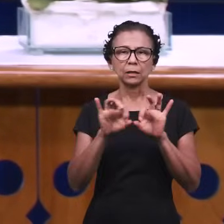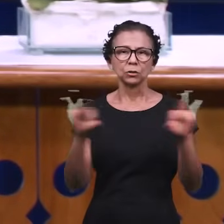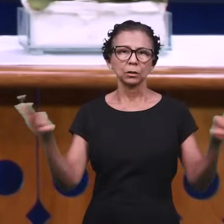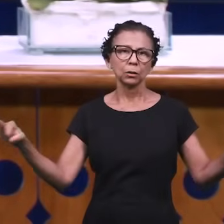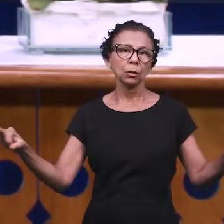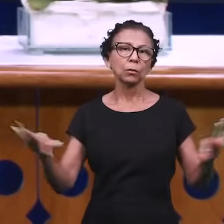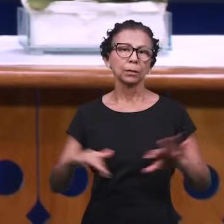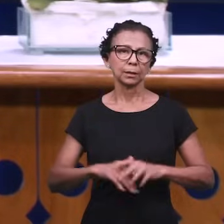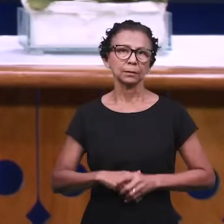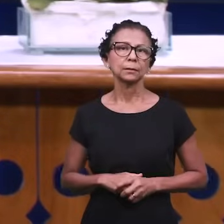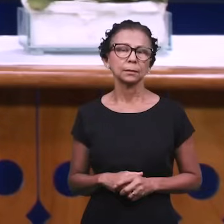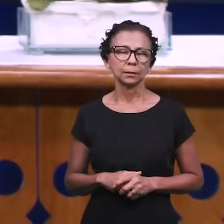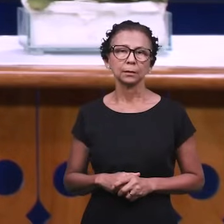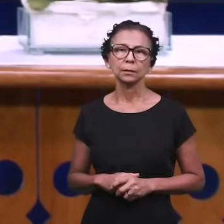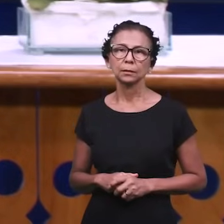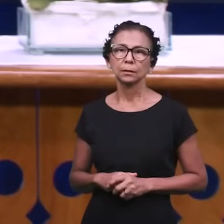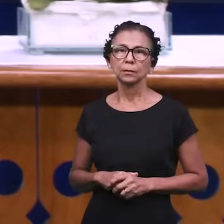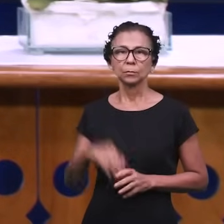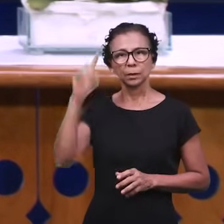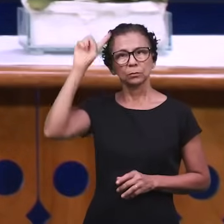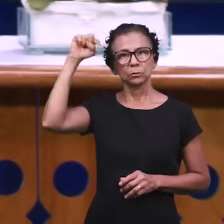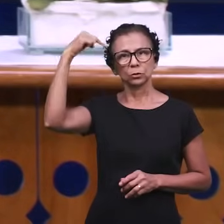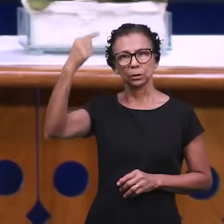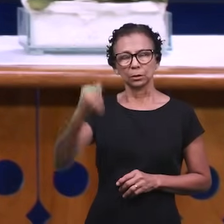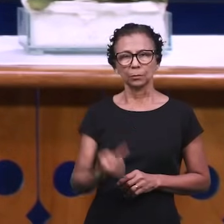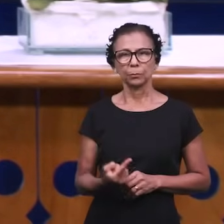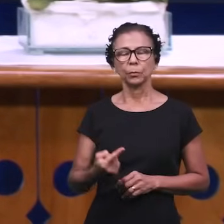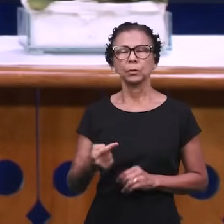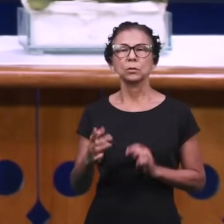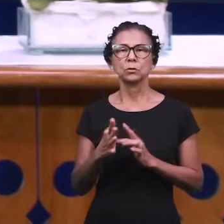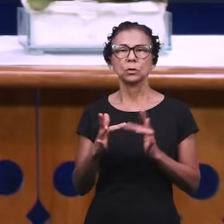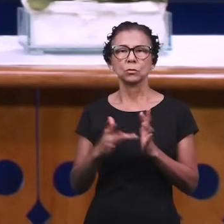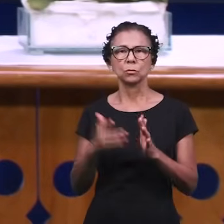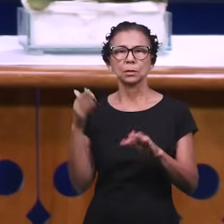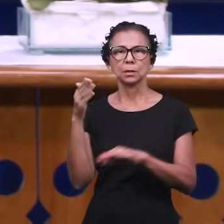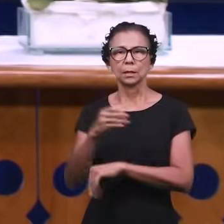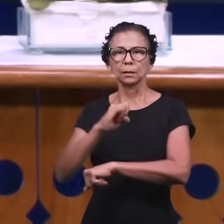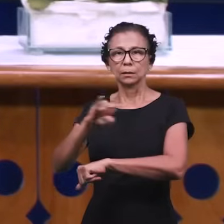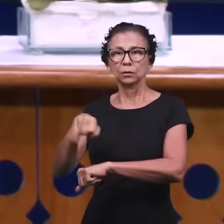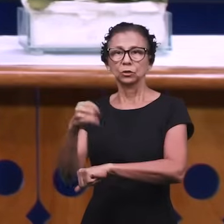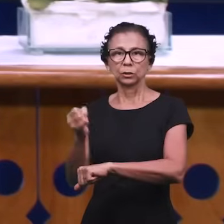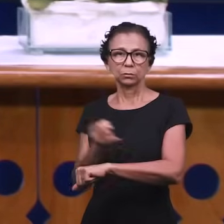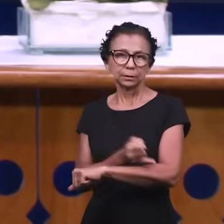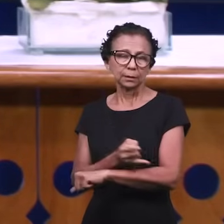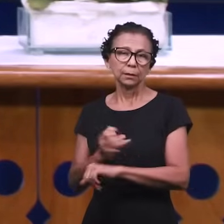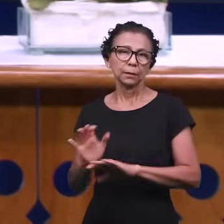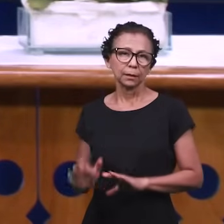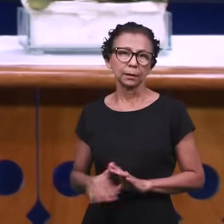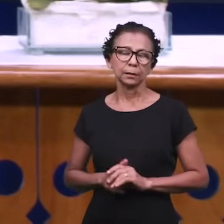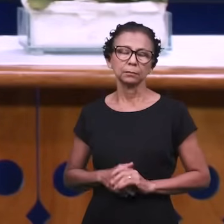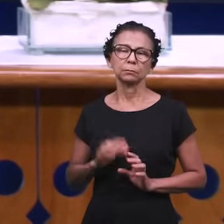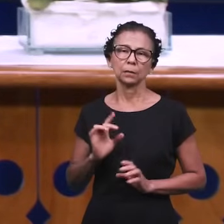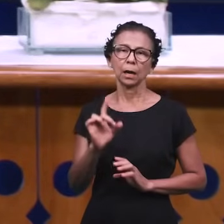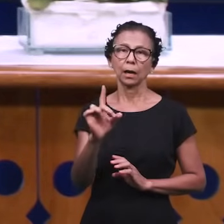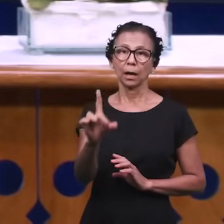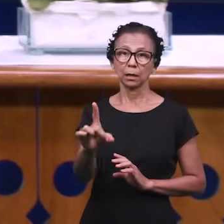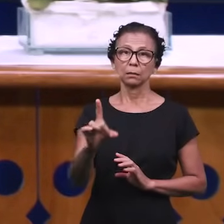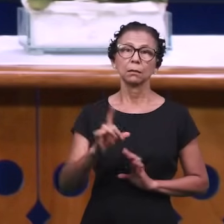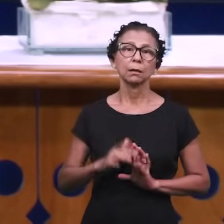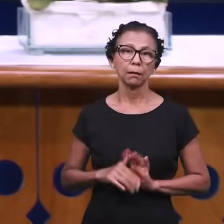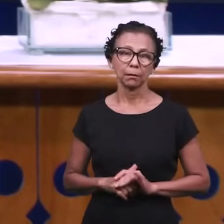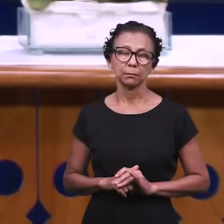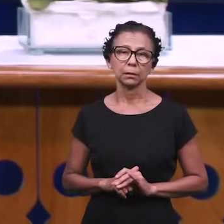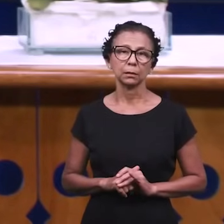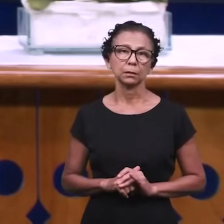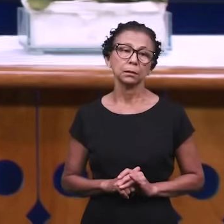ele ia entrar em Jerusalém naquela entrada profética chamada a entrada triunfal. E no sábado não se caminhava